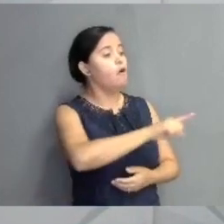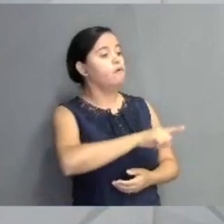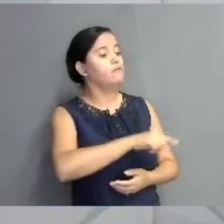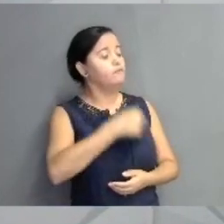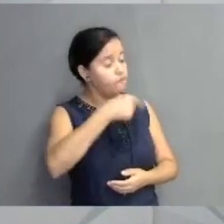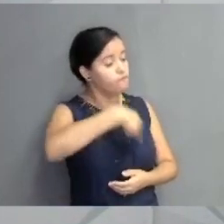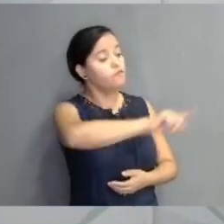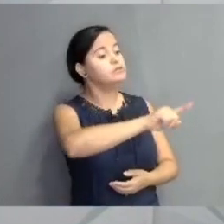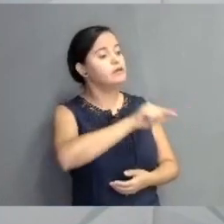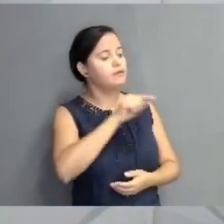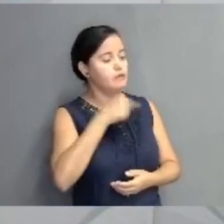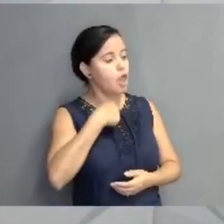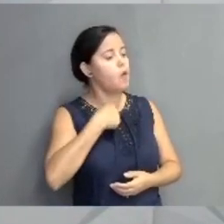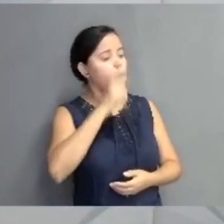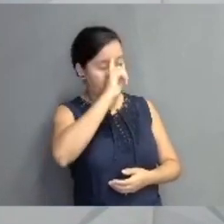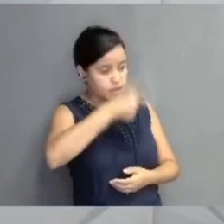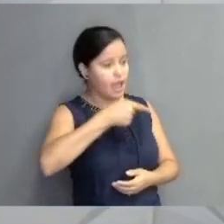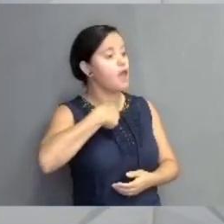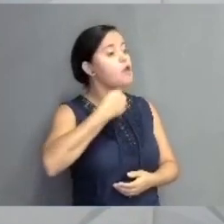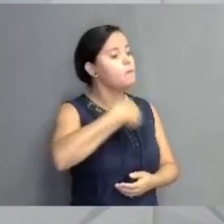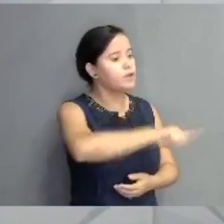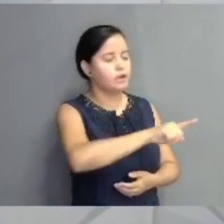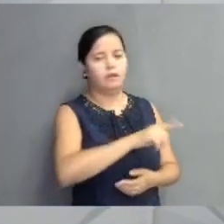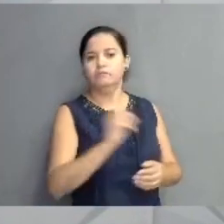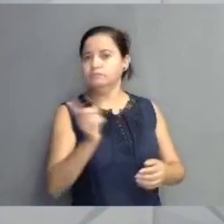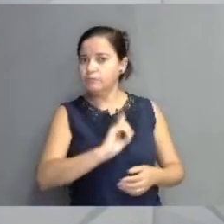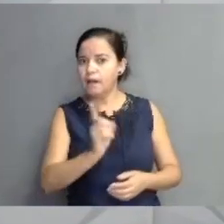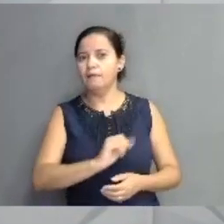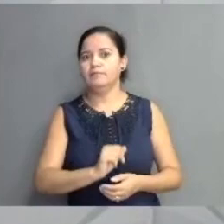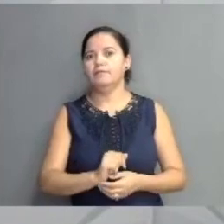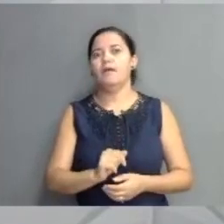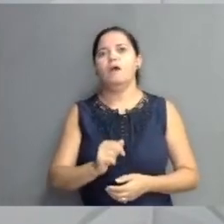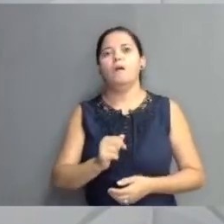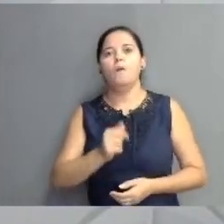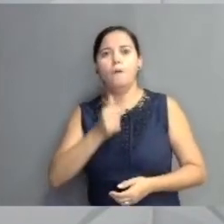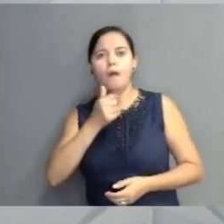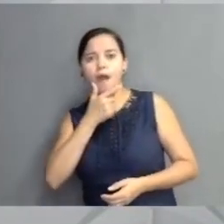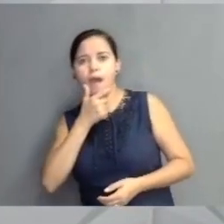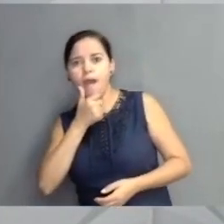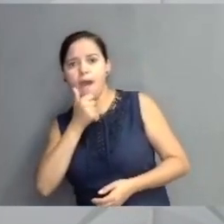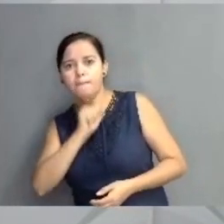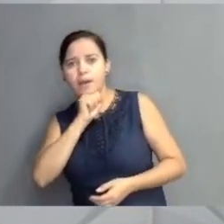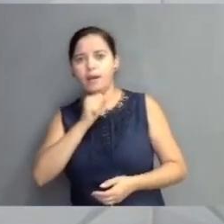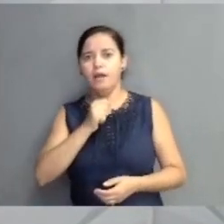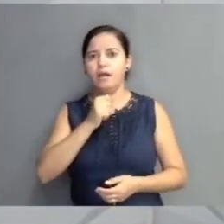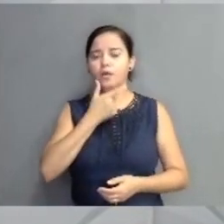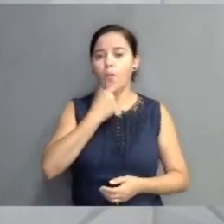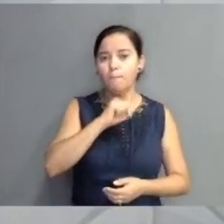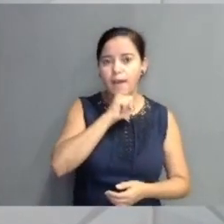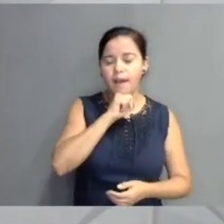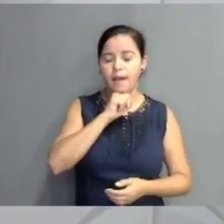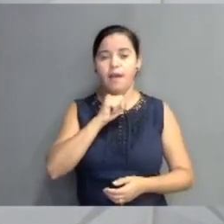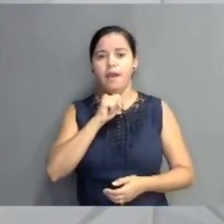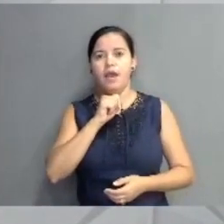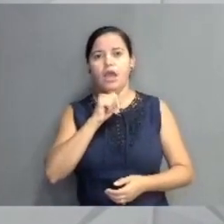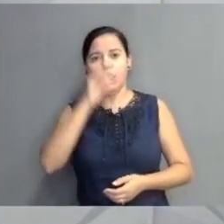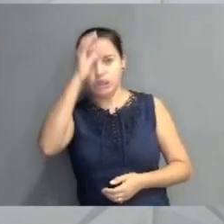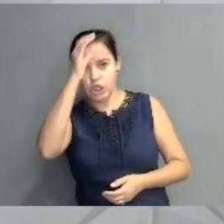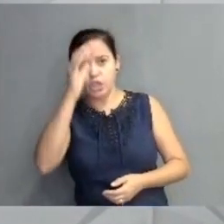já a sua mãe, o seu pai, né, o responsável, o tio, o avô, ele constitui, não é, aquela